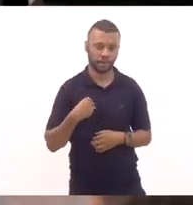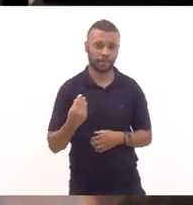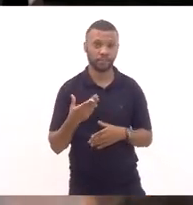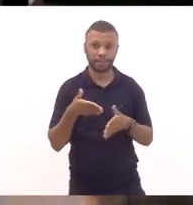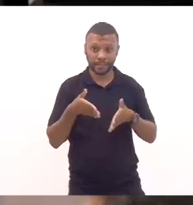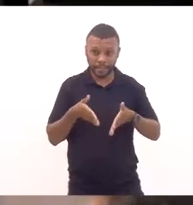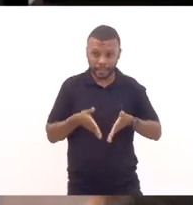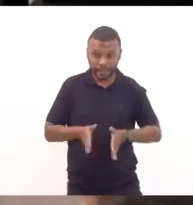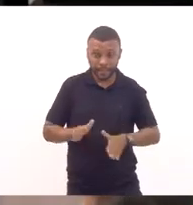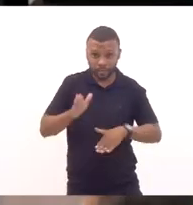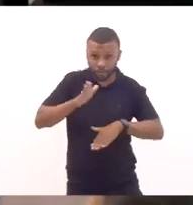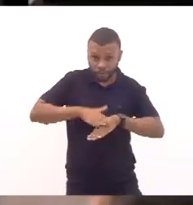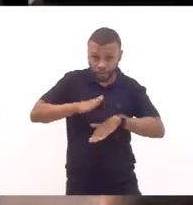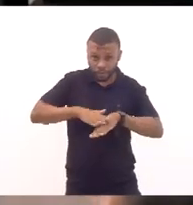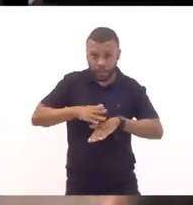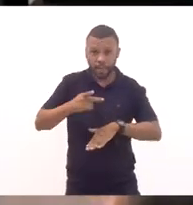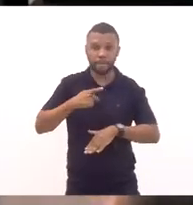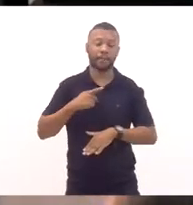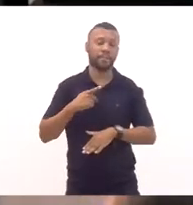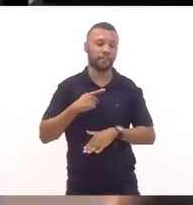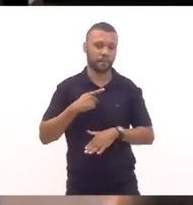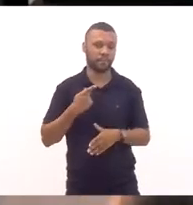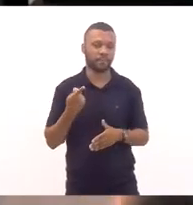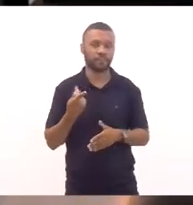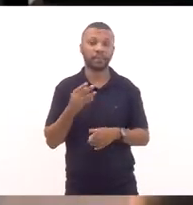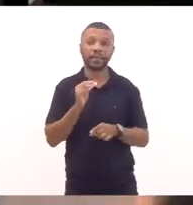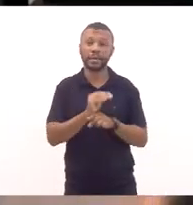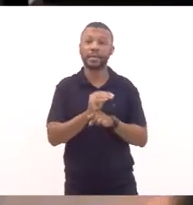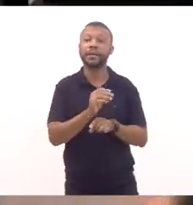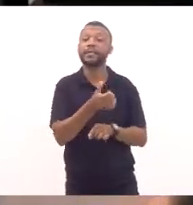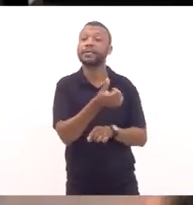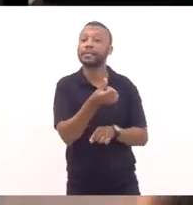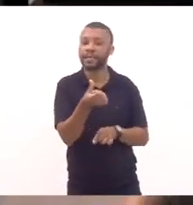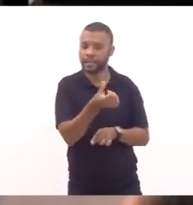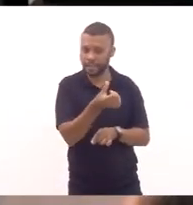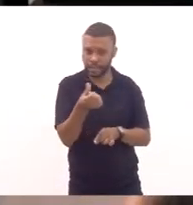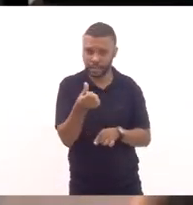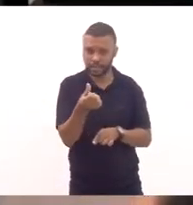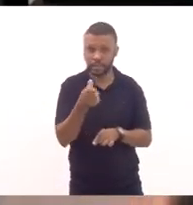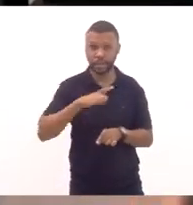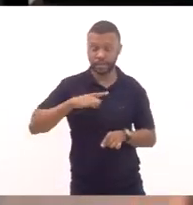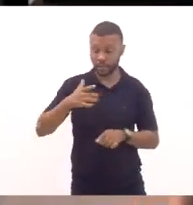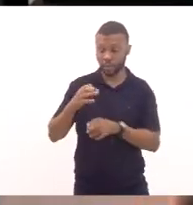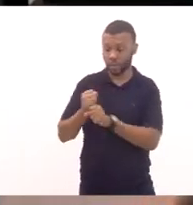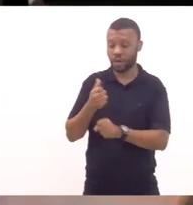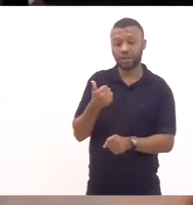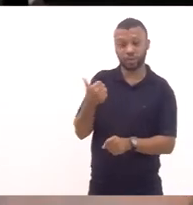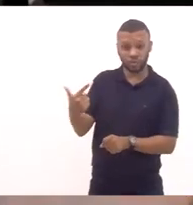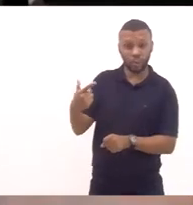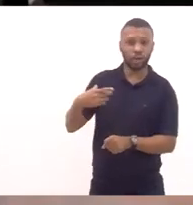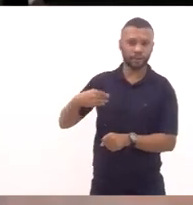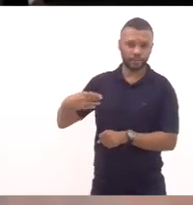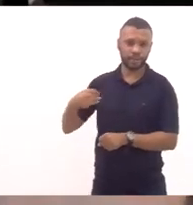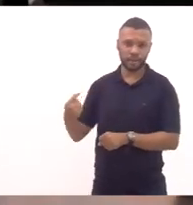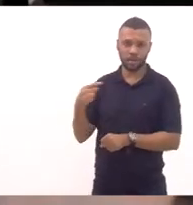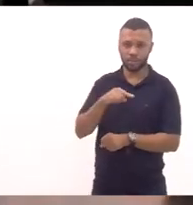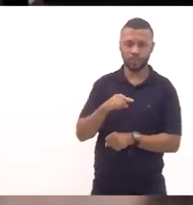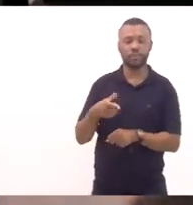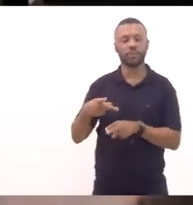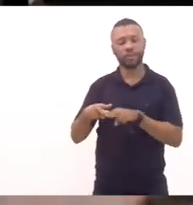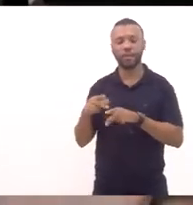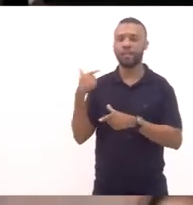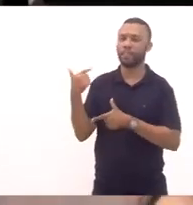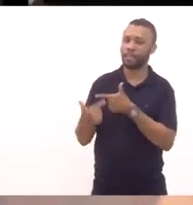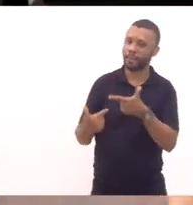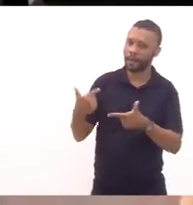de mim e nascidos para mim, criei 16, e com isso eu trabalhava de manhã, de